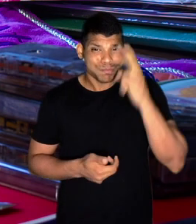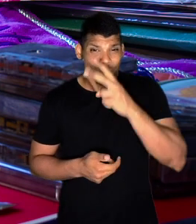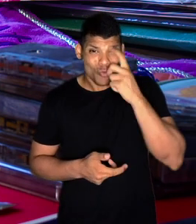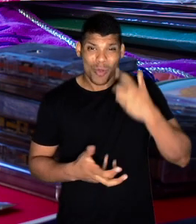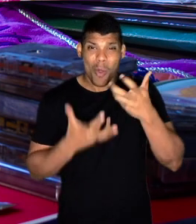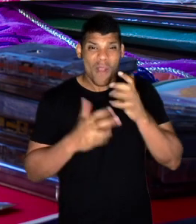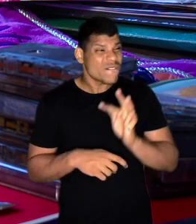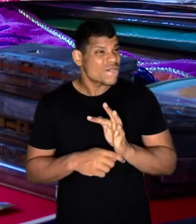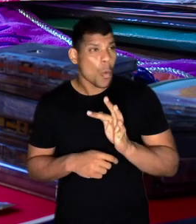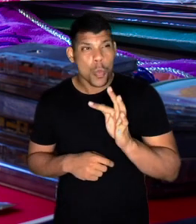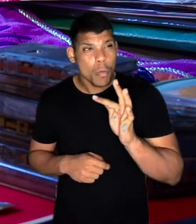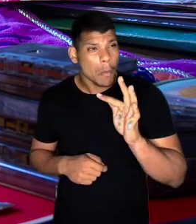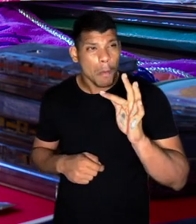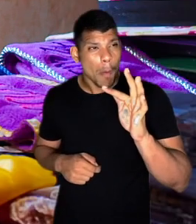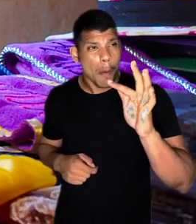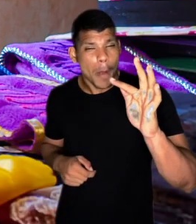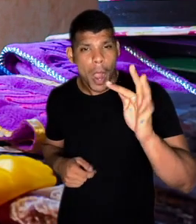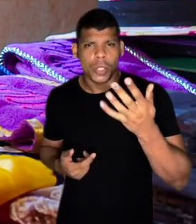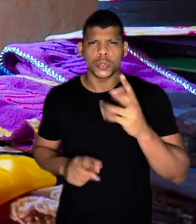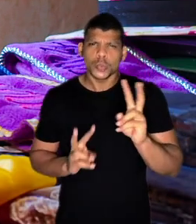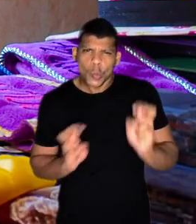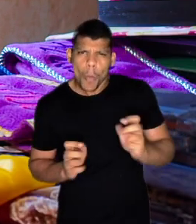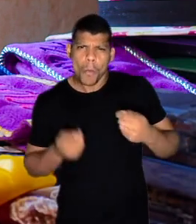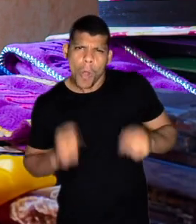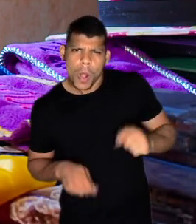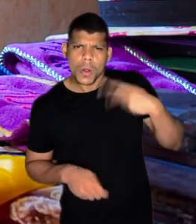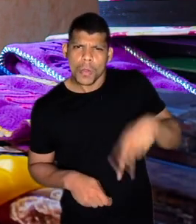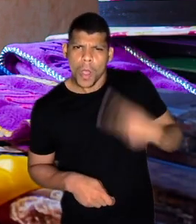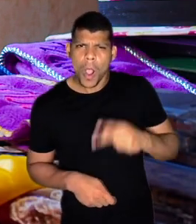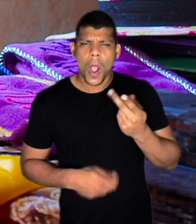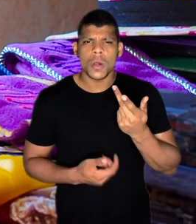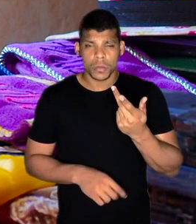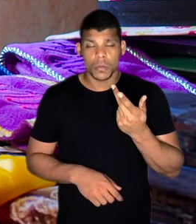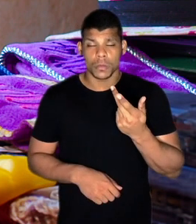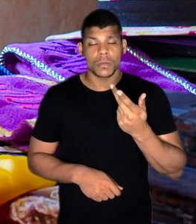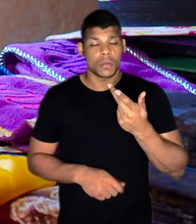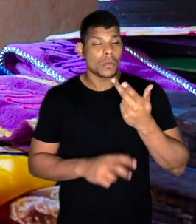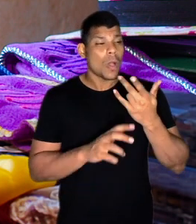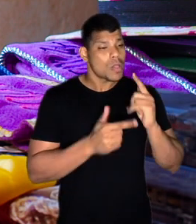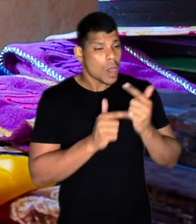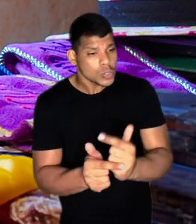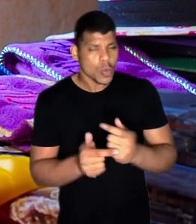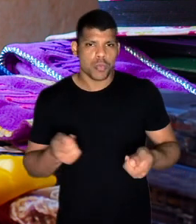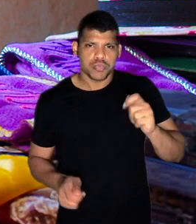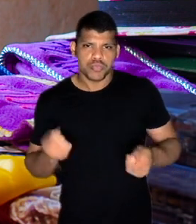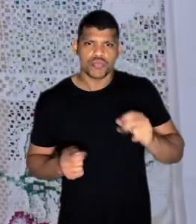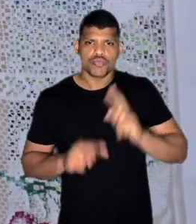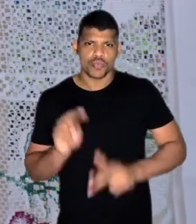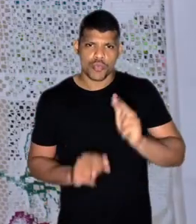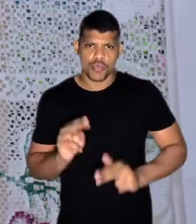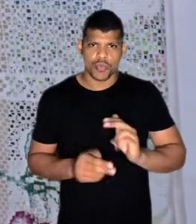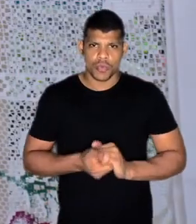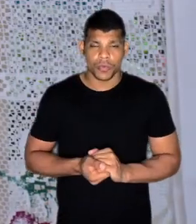aquilo que eu quero construir ainda de preservação da daquilo que é tradição junina